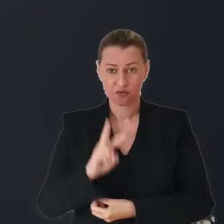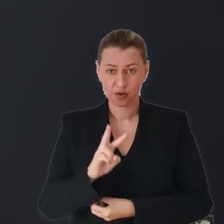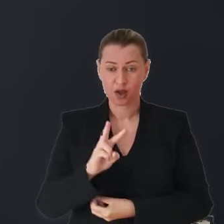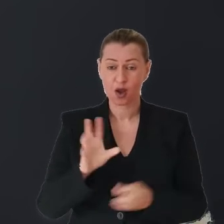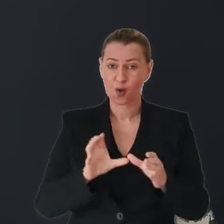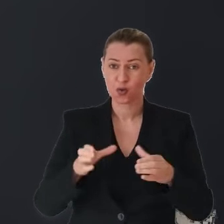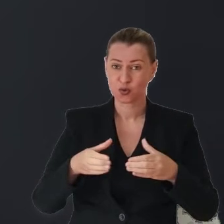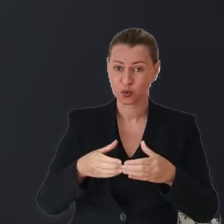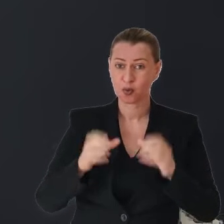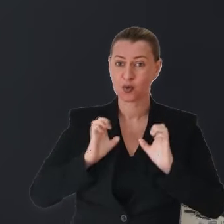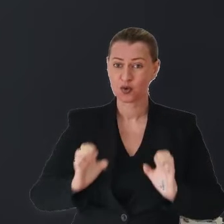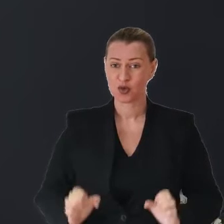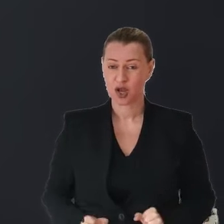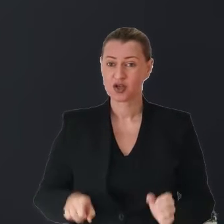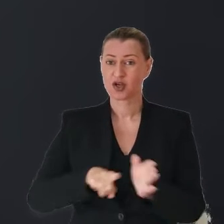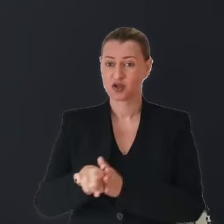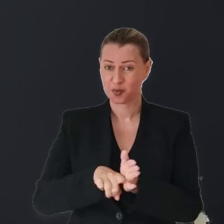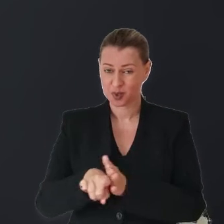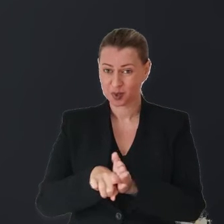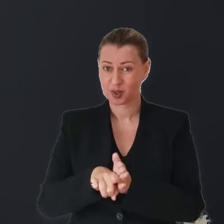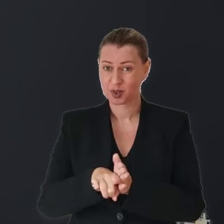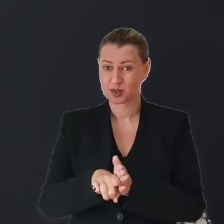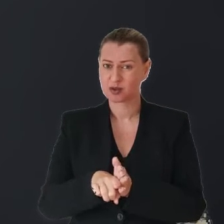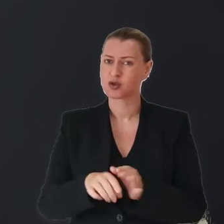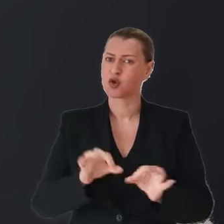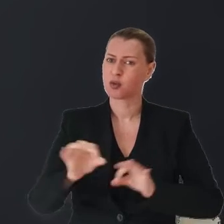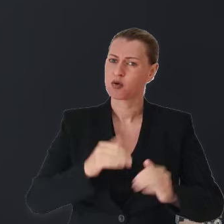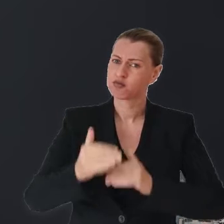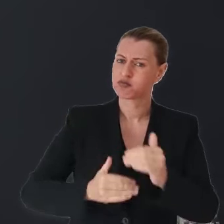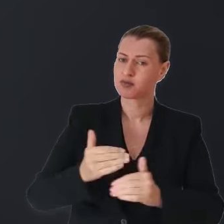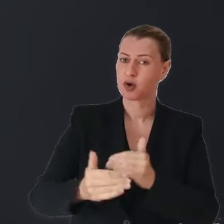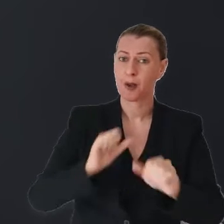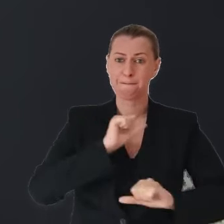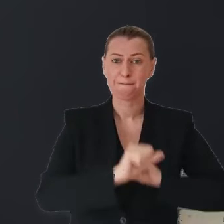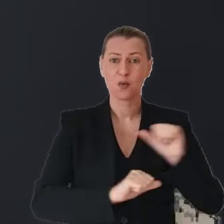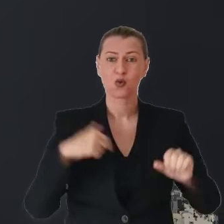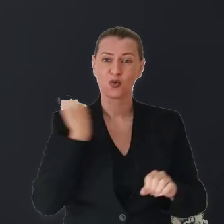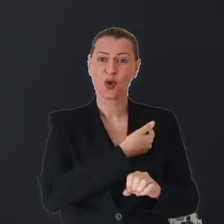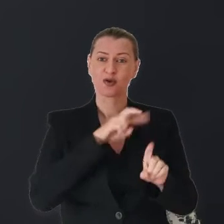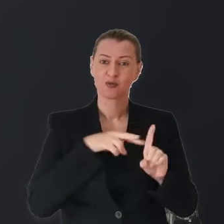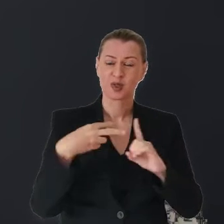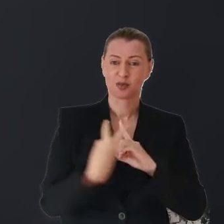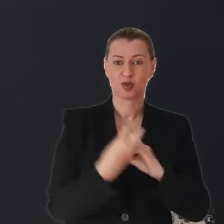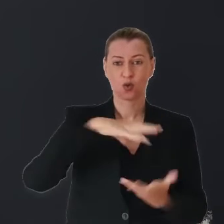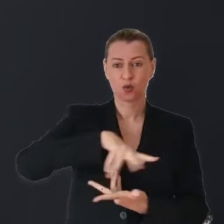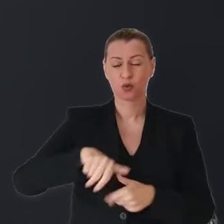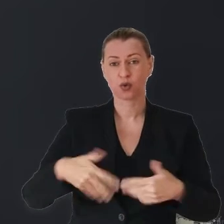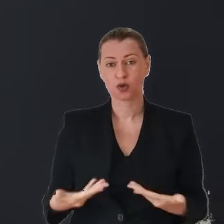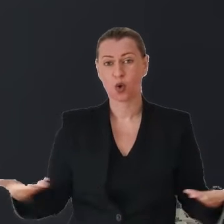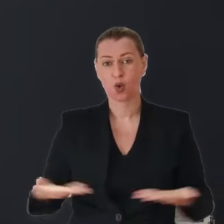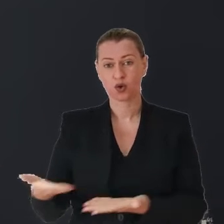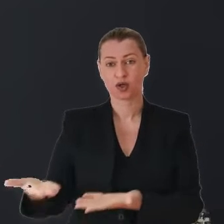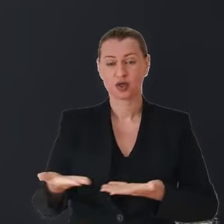dos comitês de ética em pesquisa, que tocam os projetos para frente e mudam a nossa percepção de mundo. Hoje nós